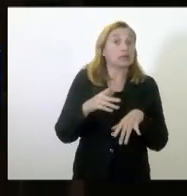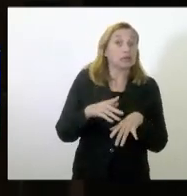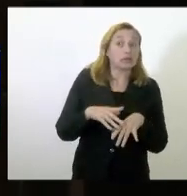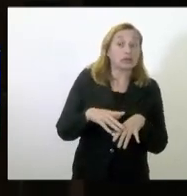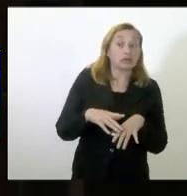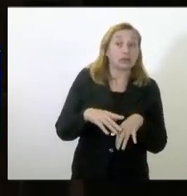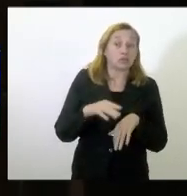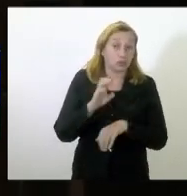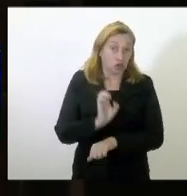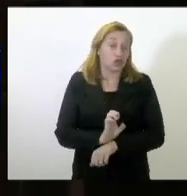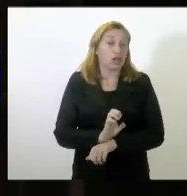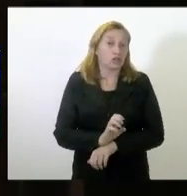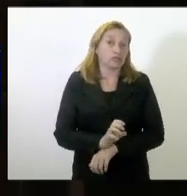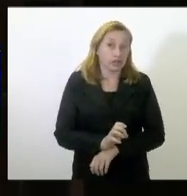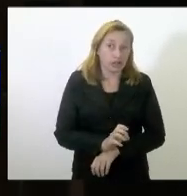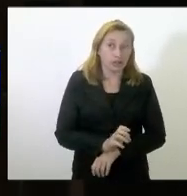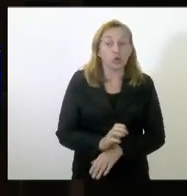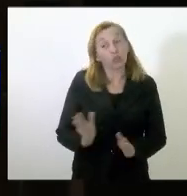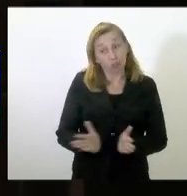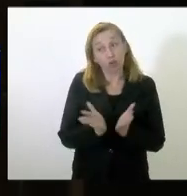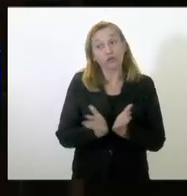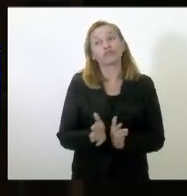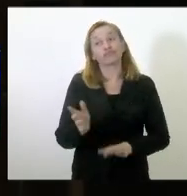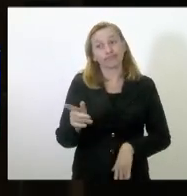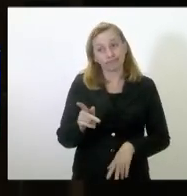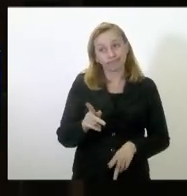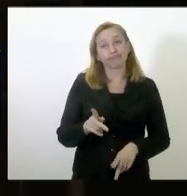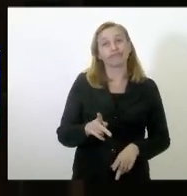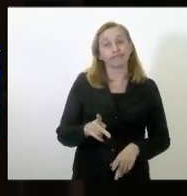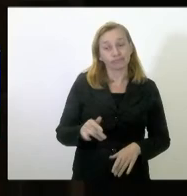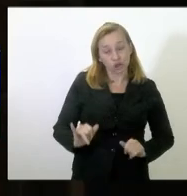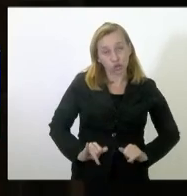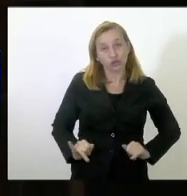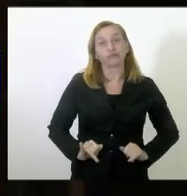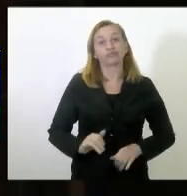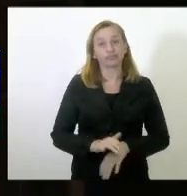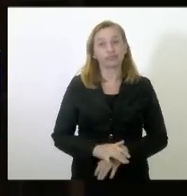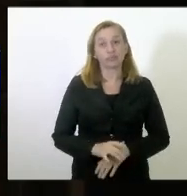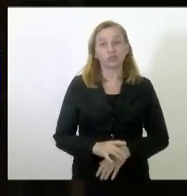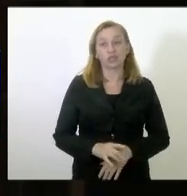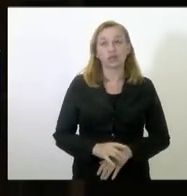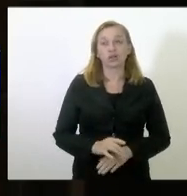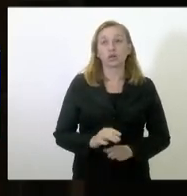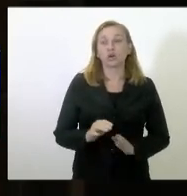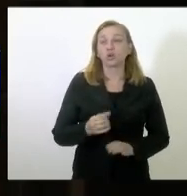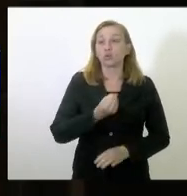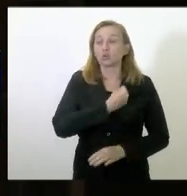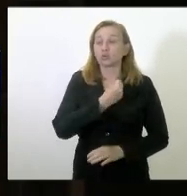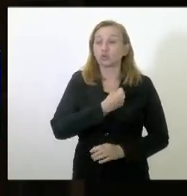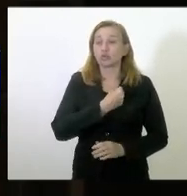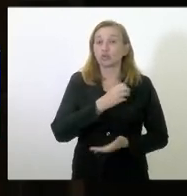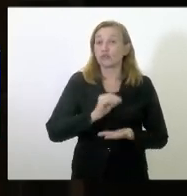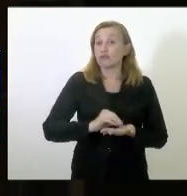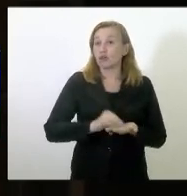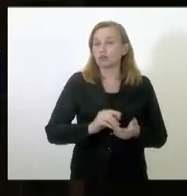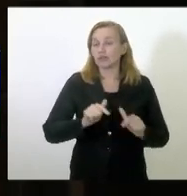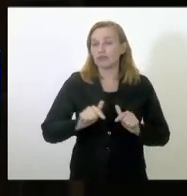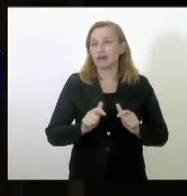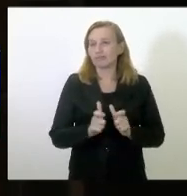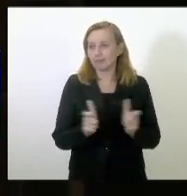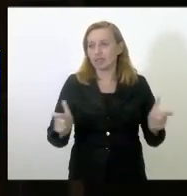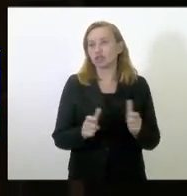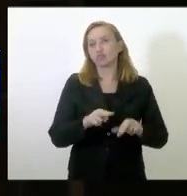A ponta é que sofre, a ponta é que acaba sofrendo. A gente tem hoje um índice de desemprego grande por causa da